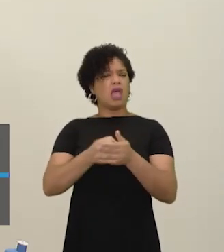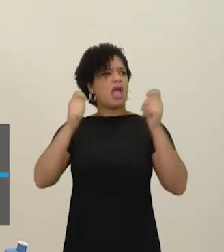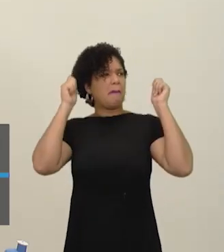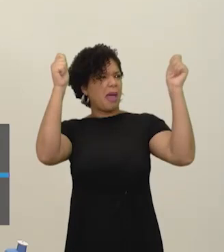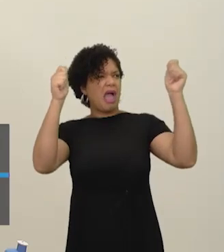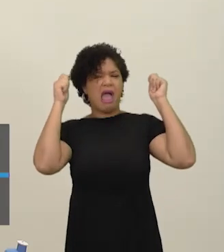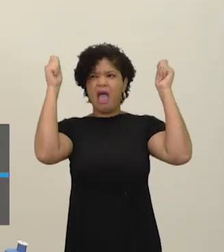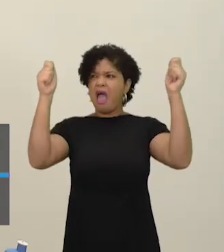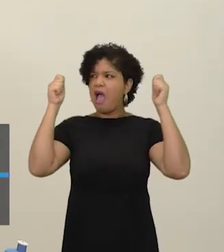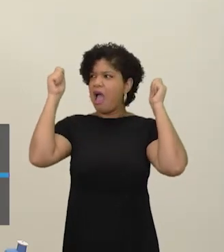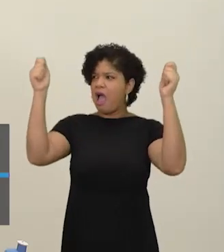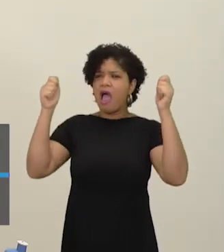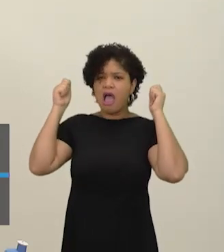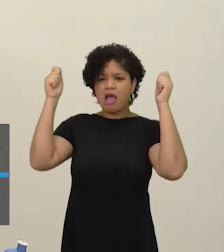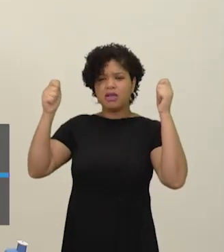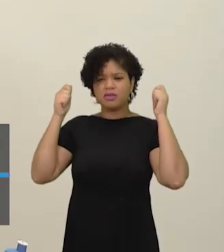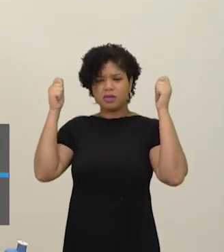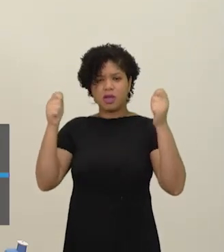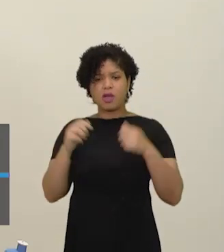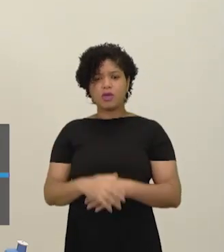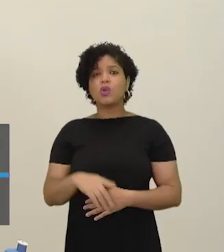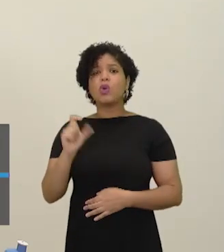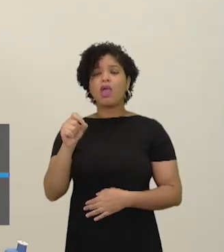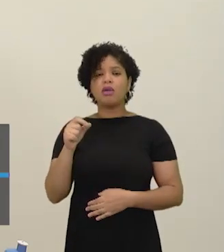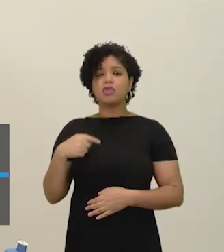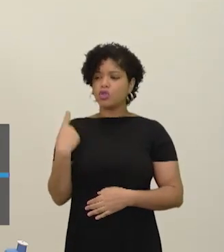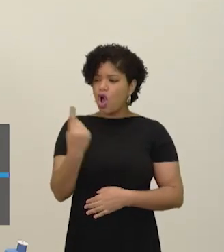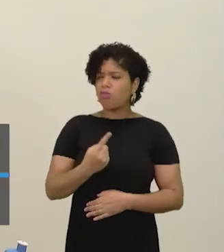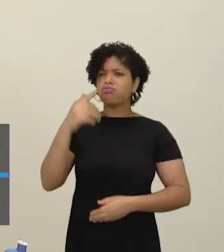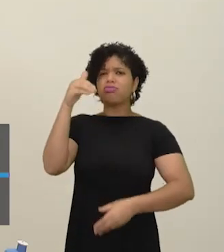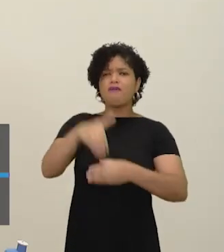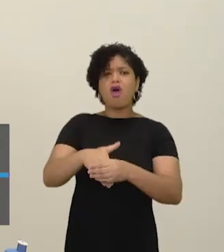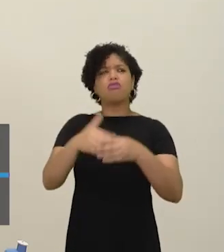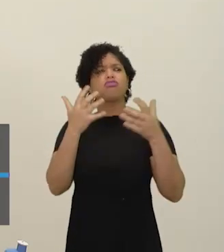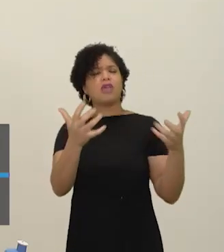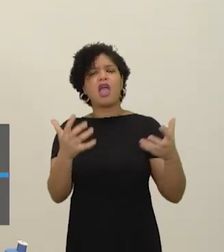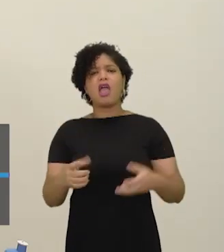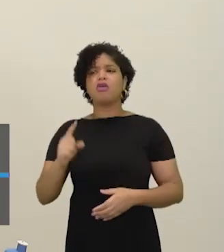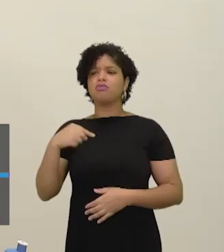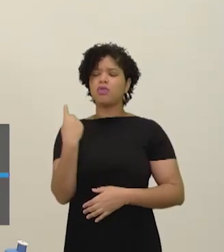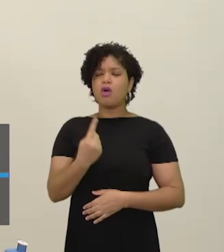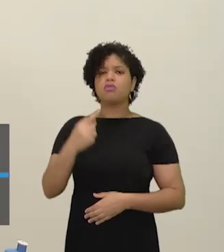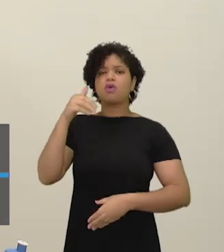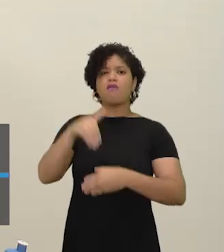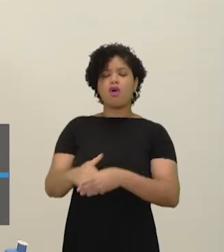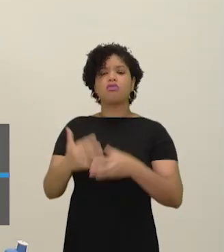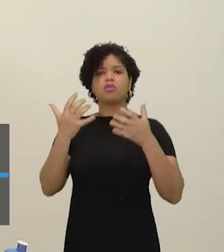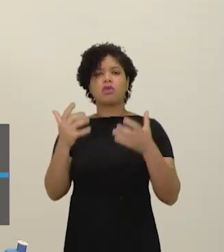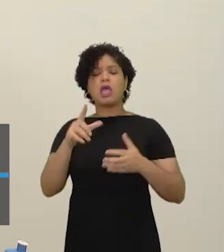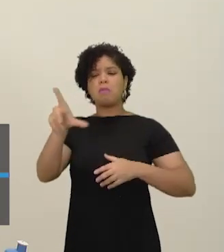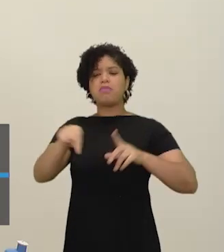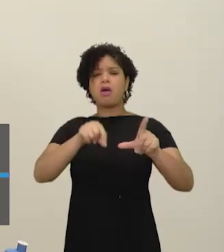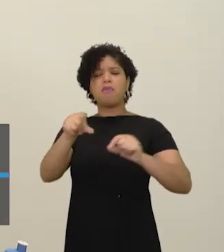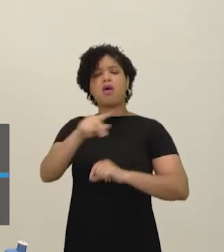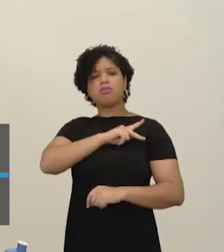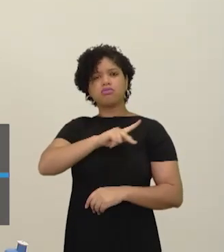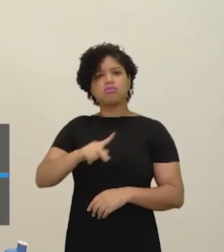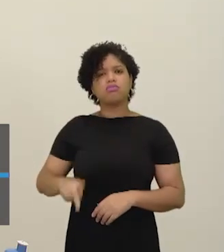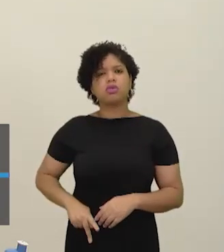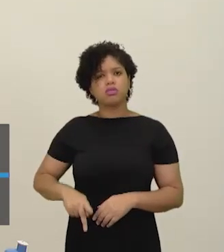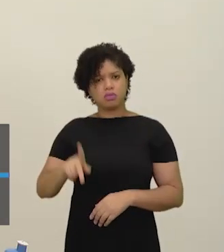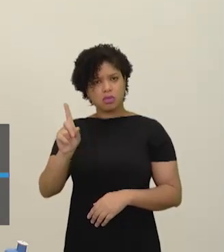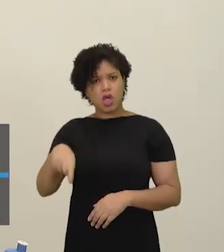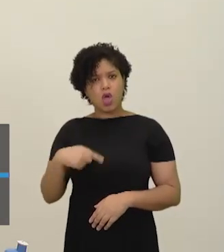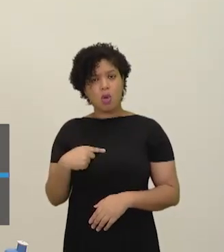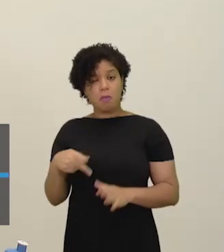pede para que eles possam votar, a sociedade quer votar para colocar o líder do executivo